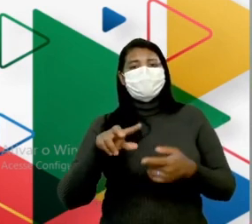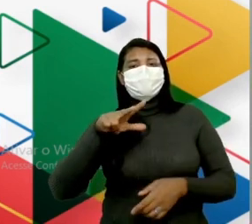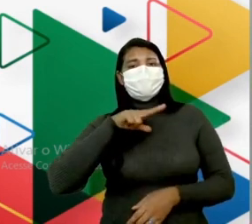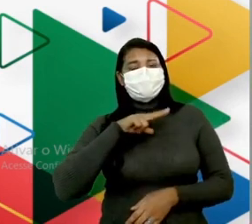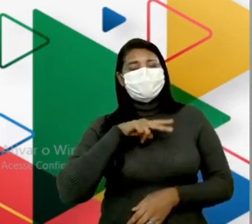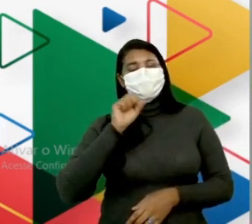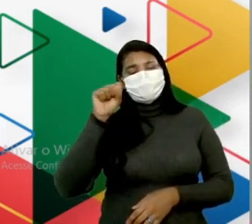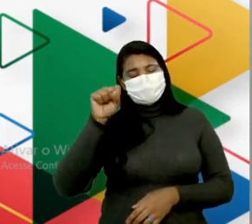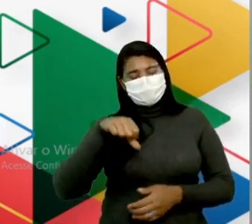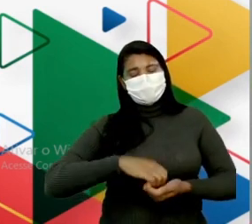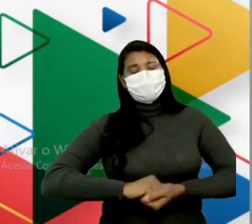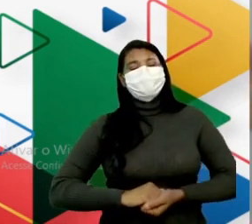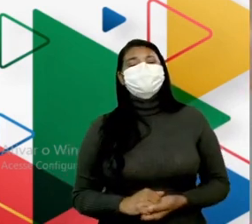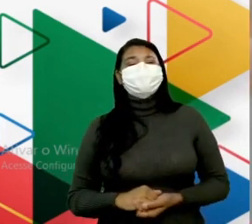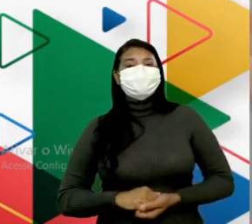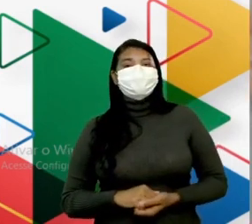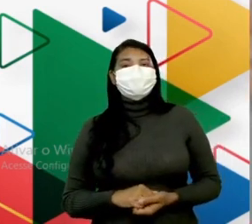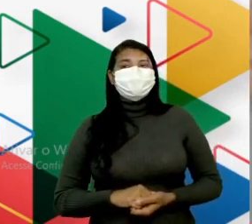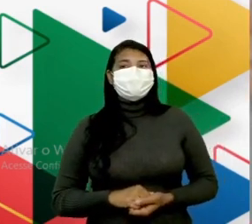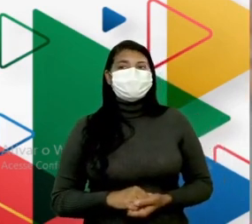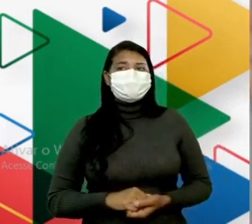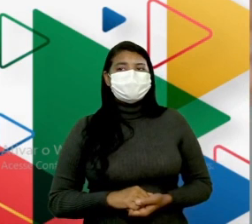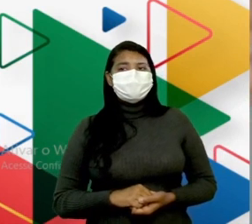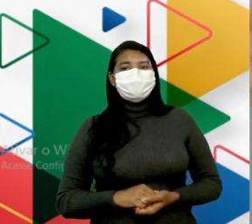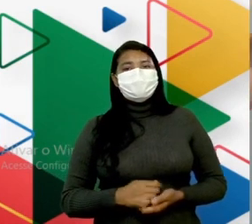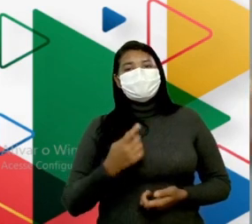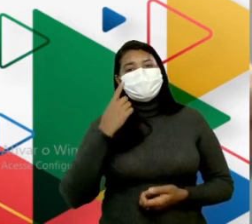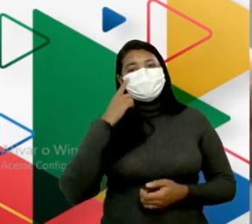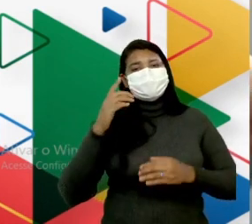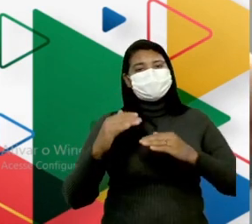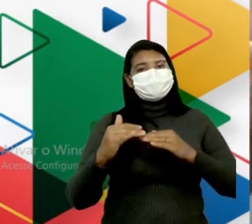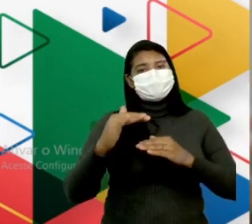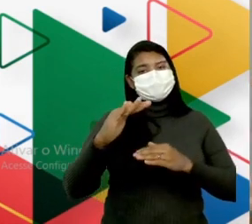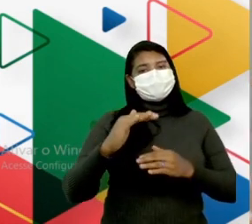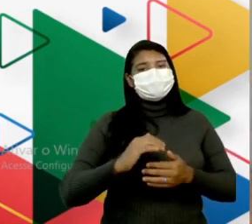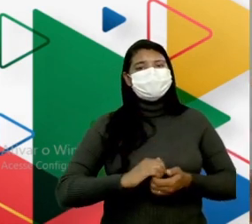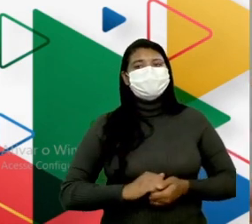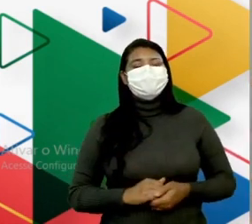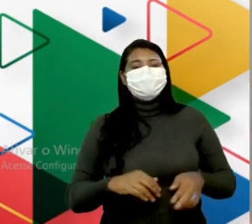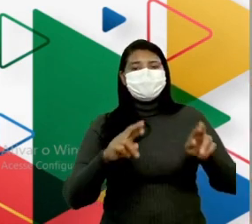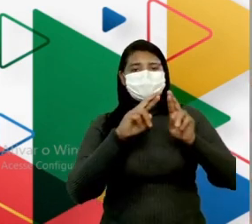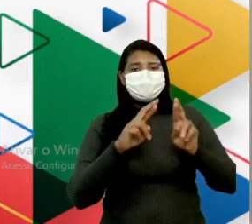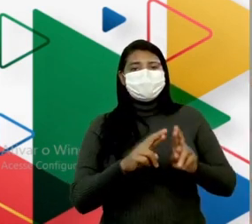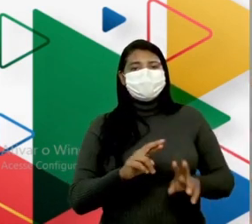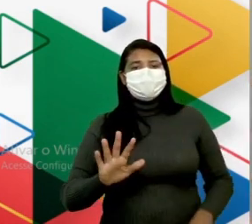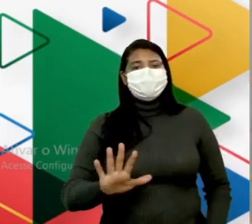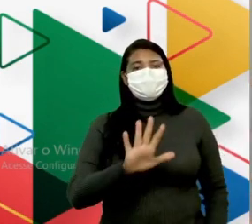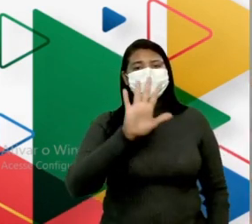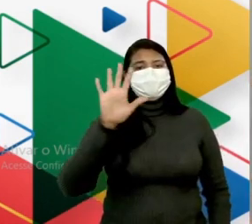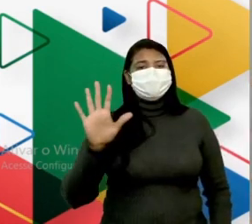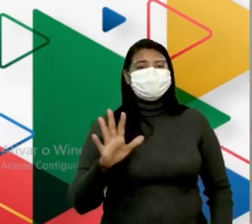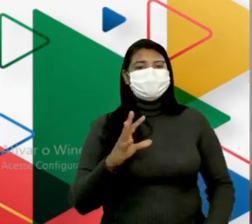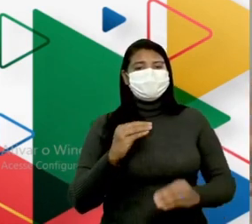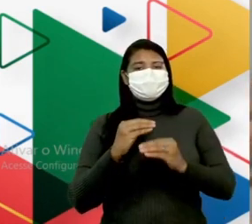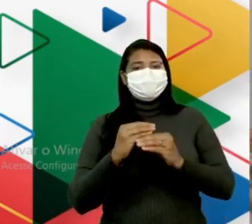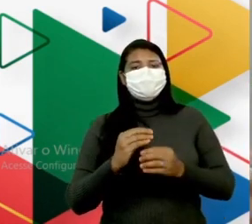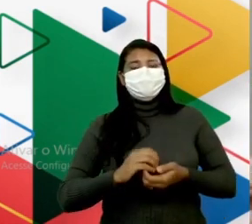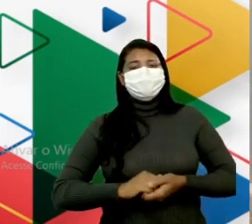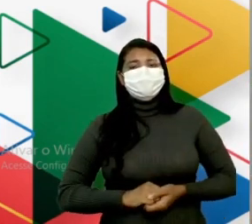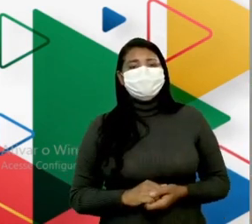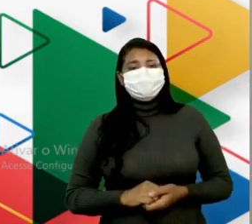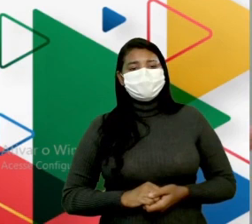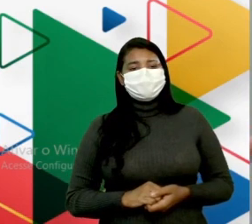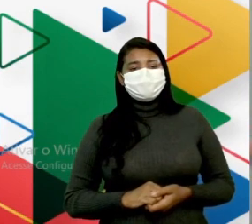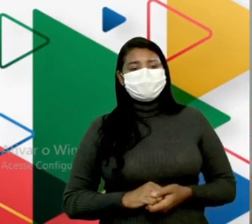particularidades? Yes. A gente vê mais à frente. Mas a regra geral é essa. E